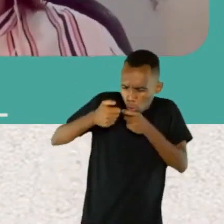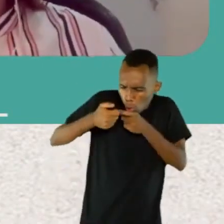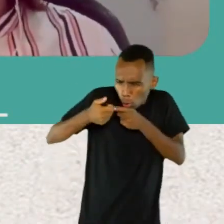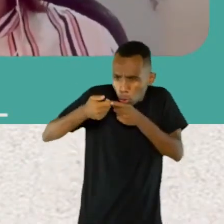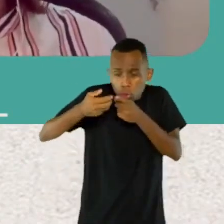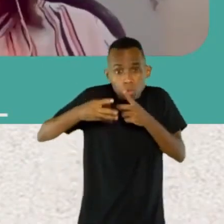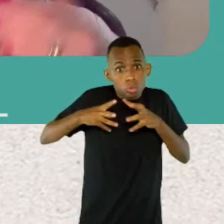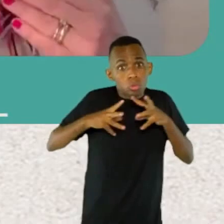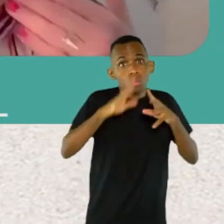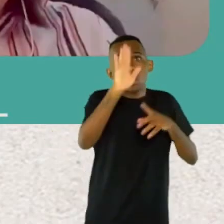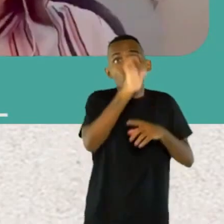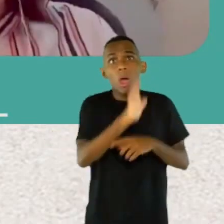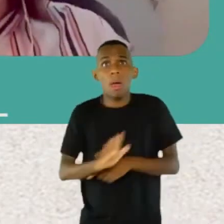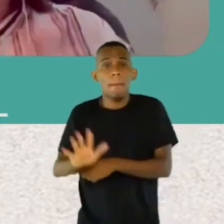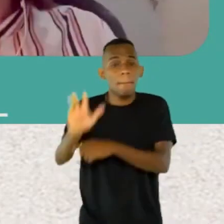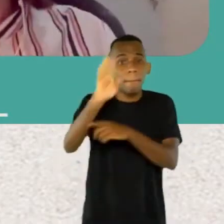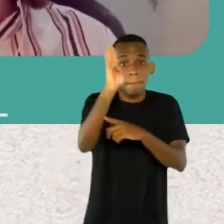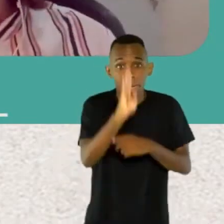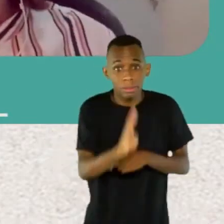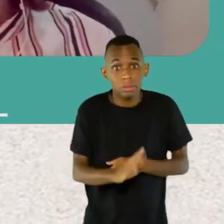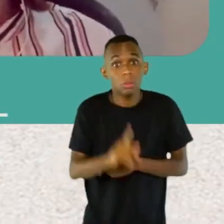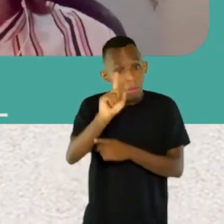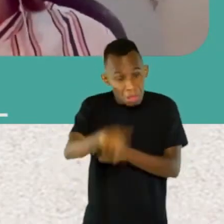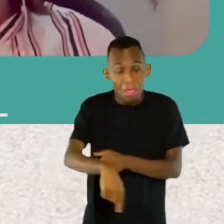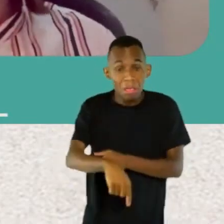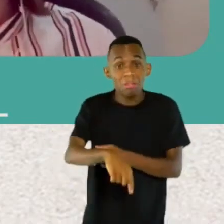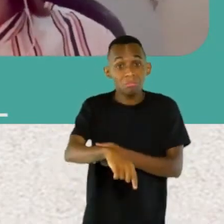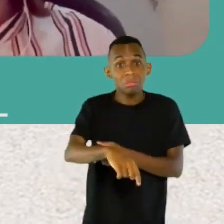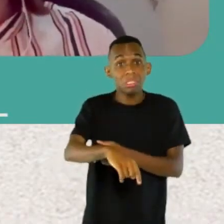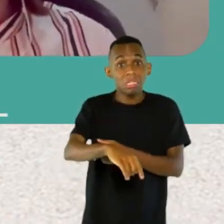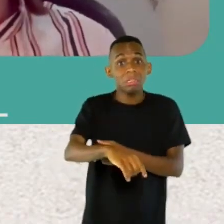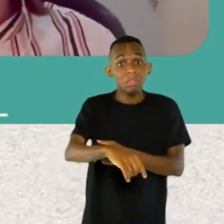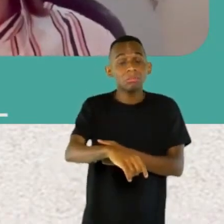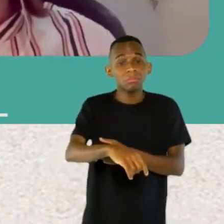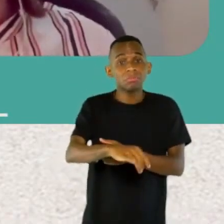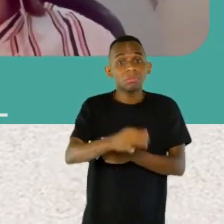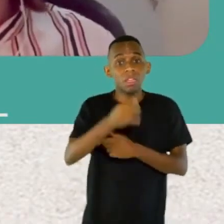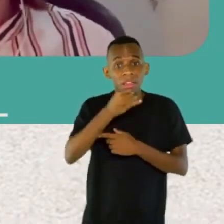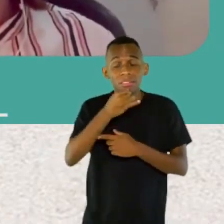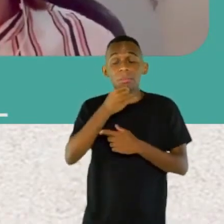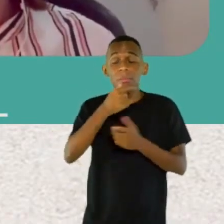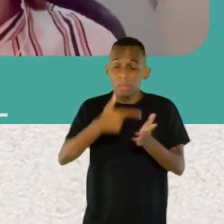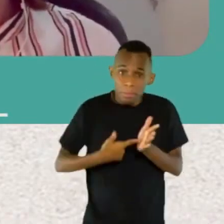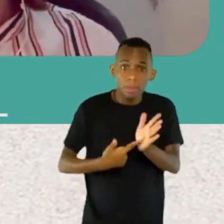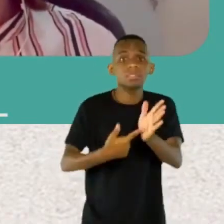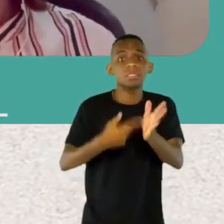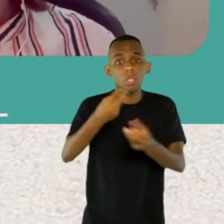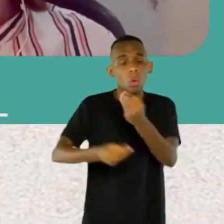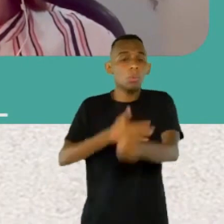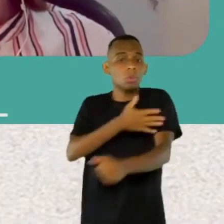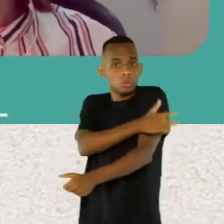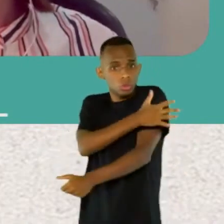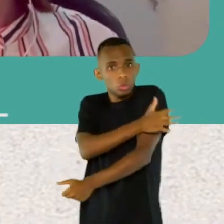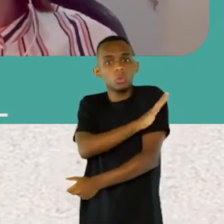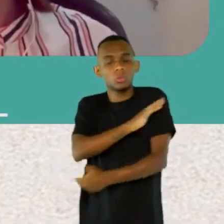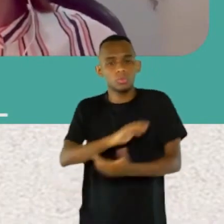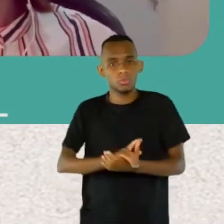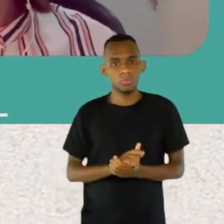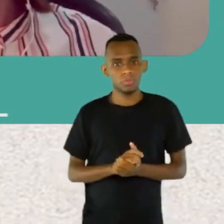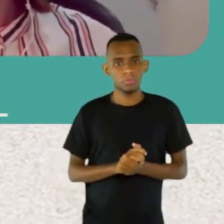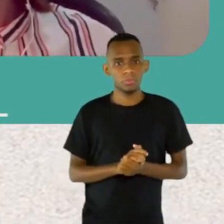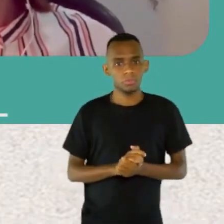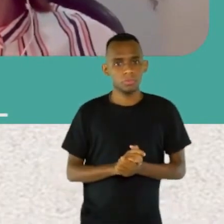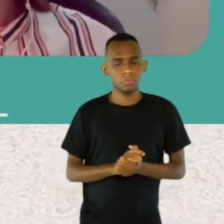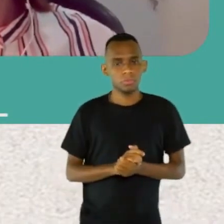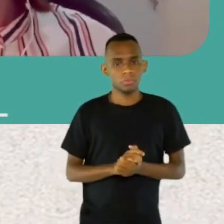são exemplos clássicos assim do racismo estrutural no Brasil. Vamos falar sobre artesania,